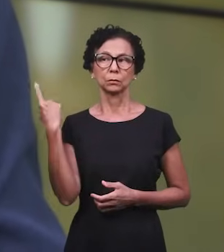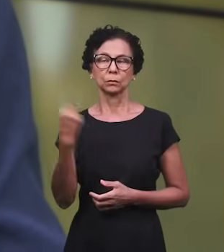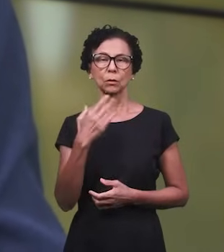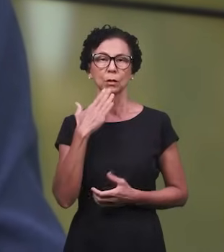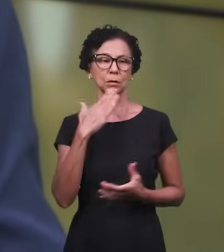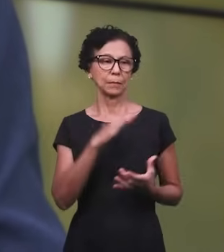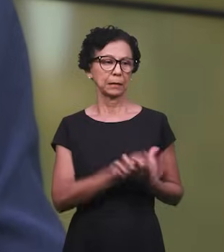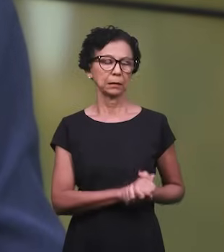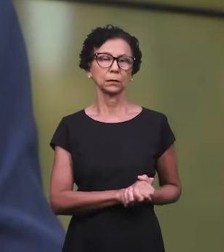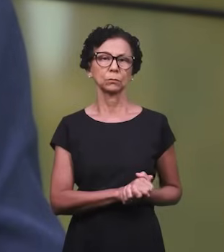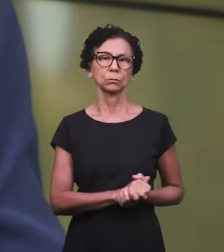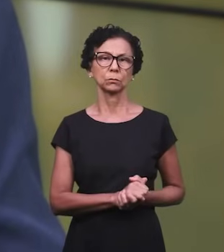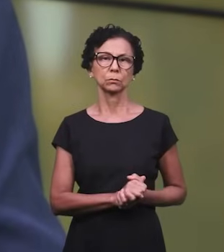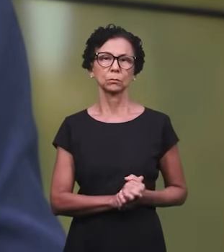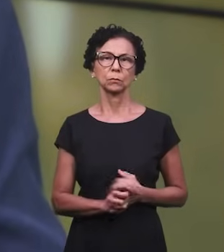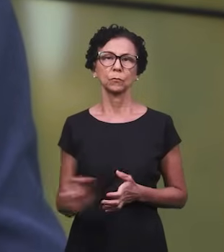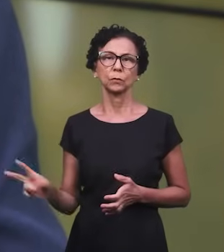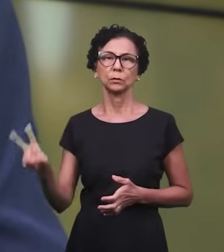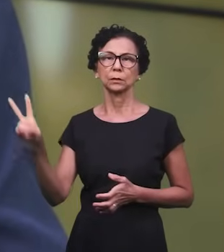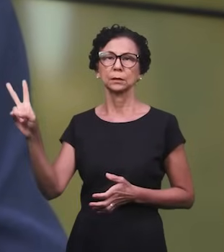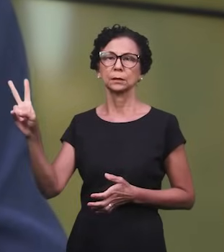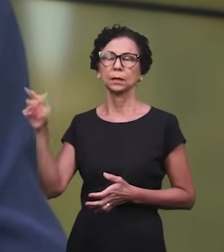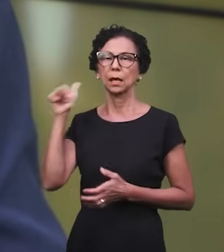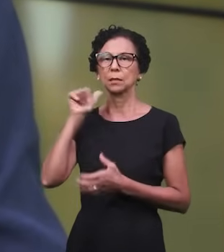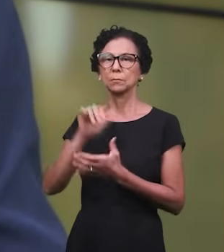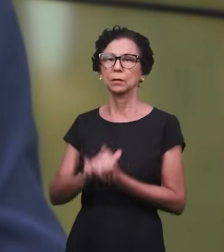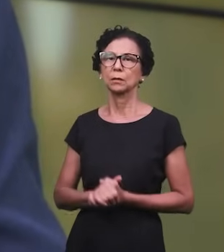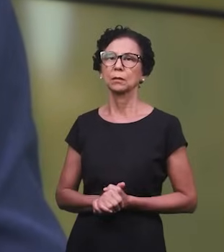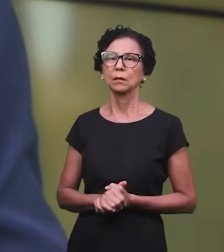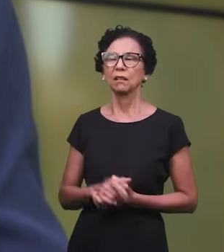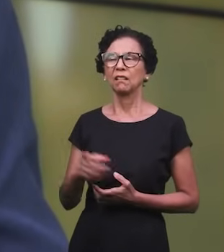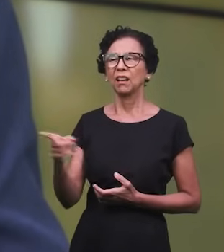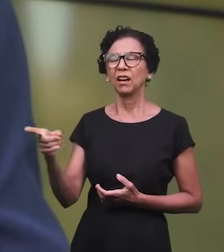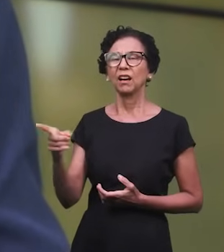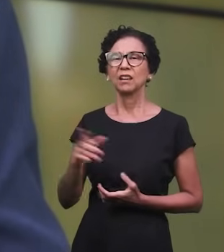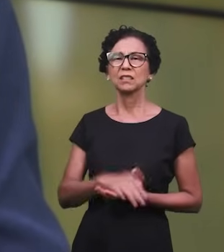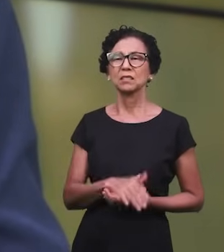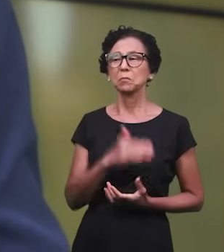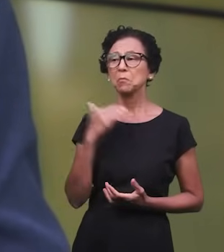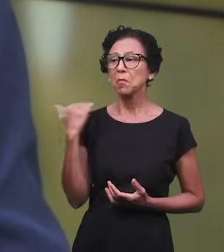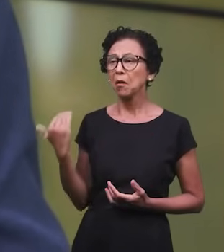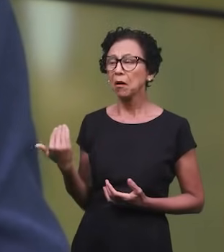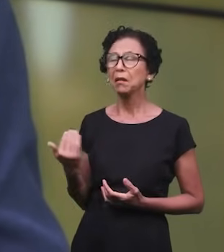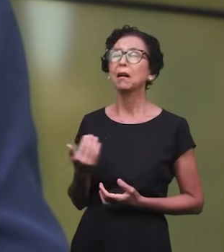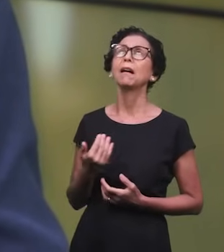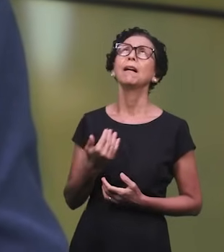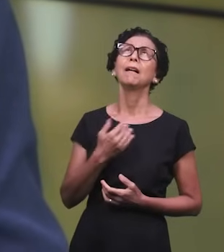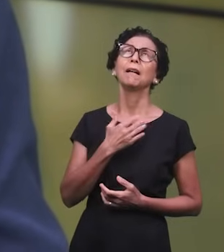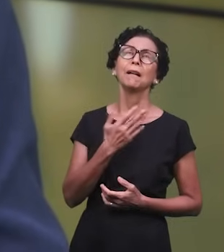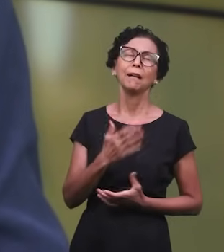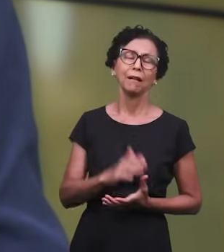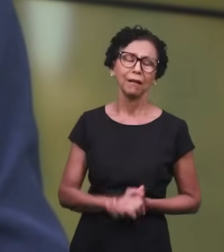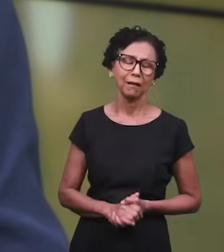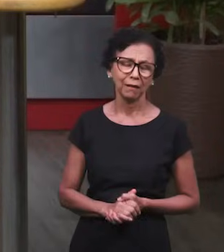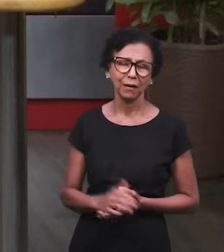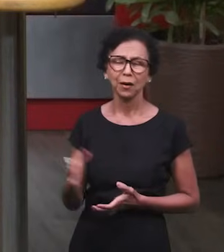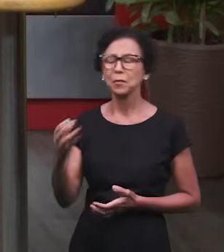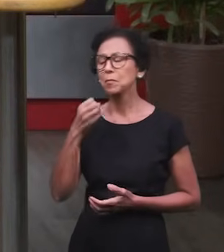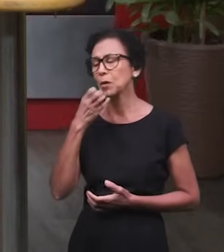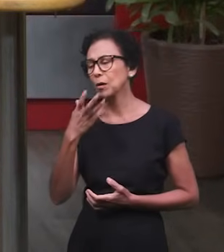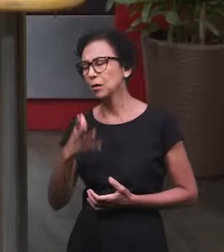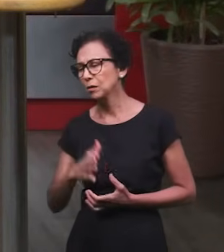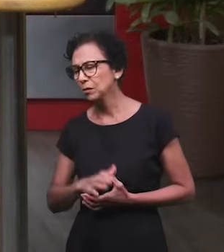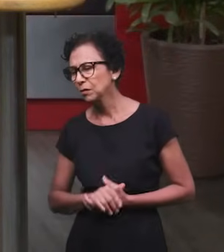valorizar uhum às vezes nós valorizamos só depois de perder não adianta Depois de perder então nós tem que valorizar porque e a